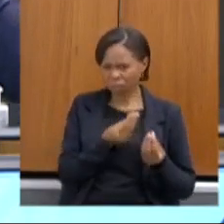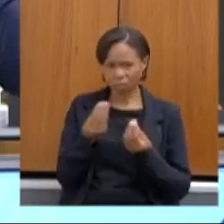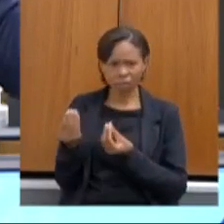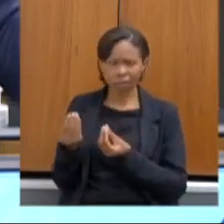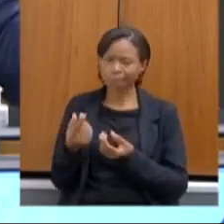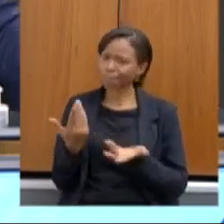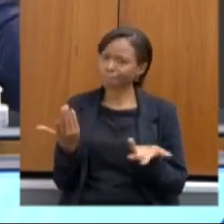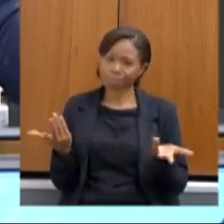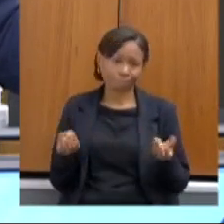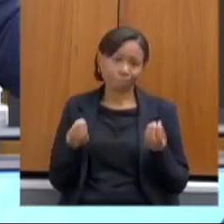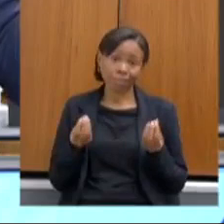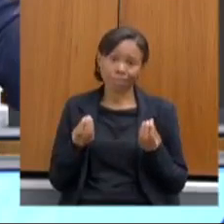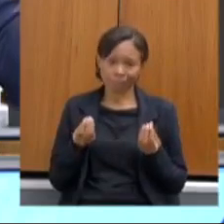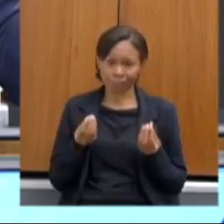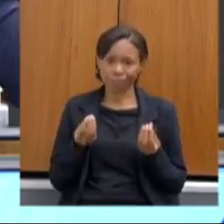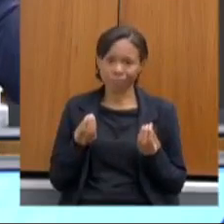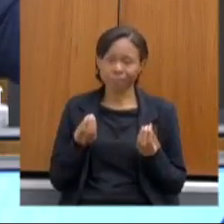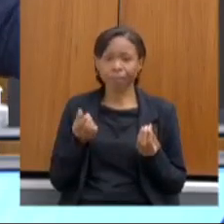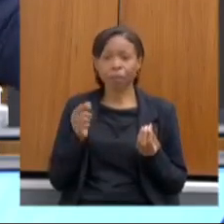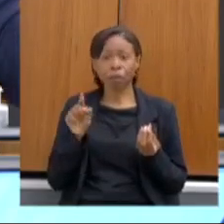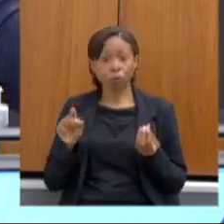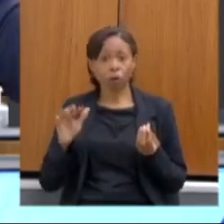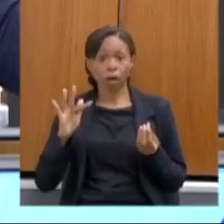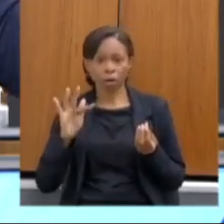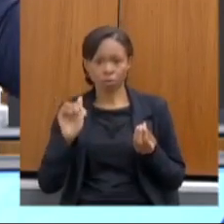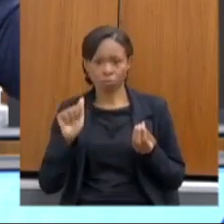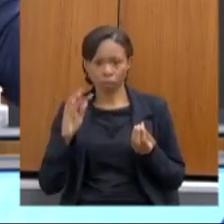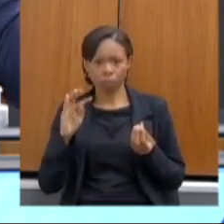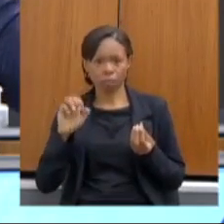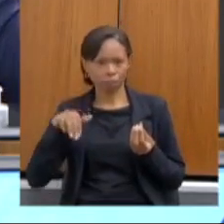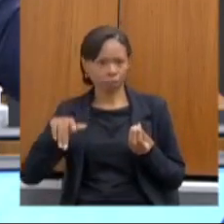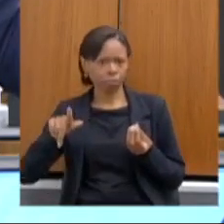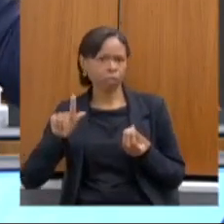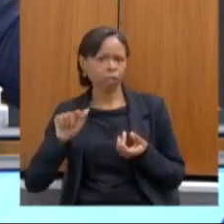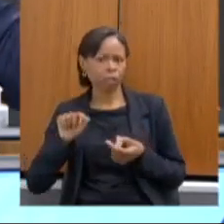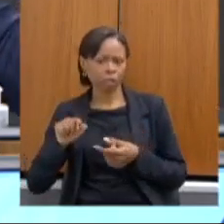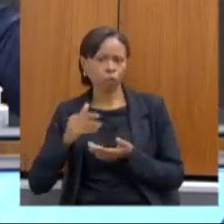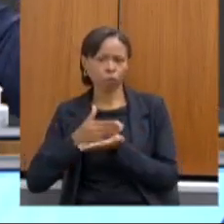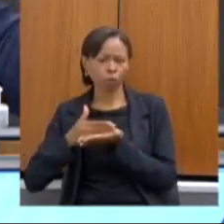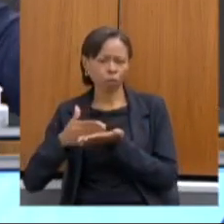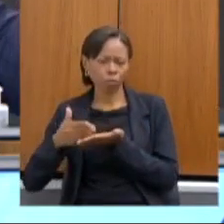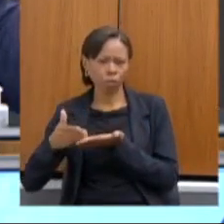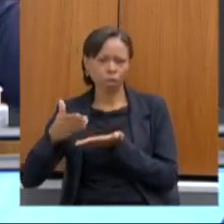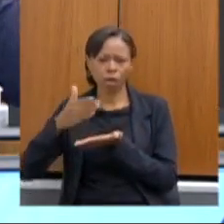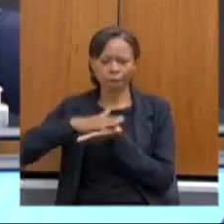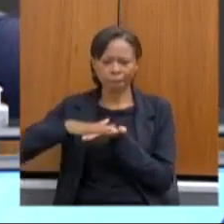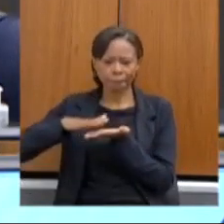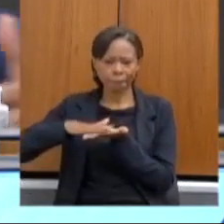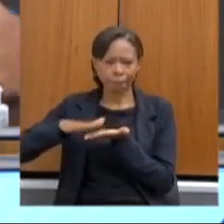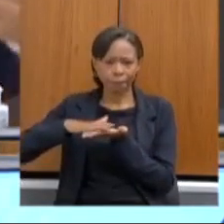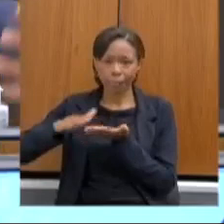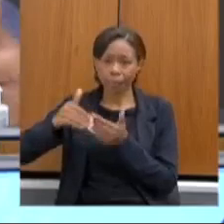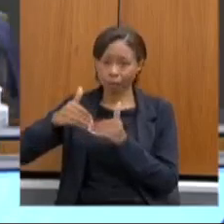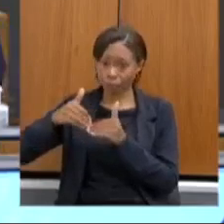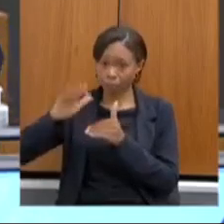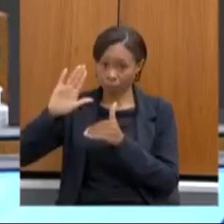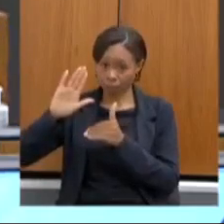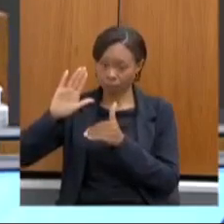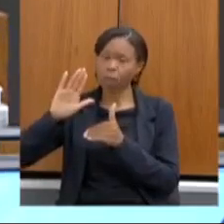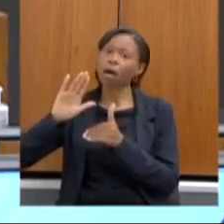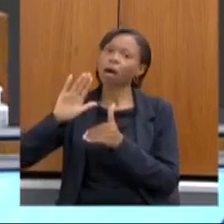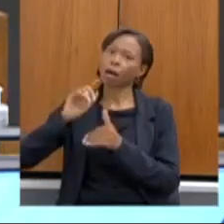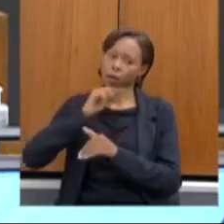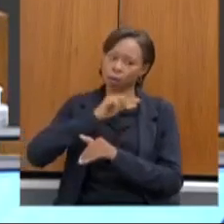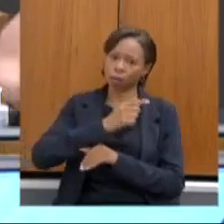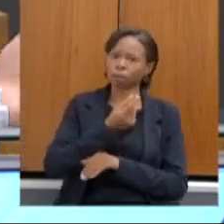fapemig começar a empenhar mais né mais do que aquilo que tá usado a gente começa a rever